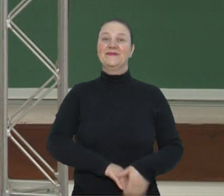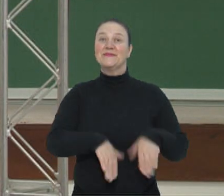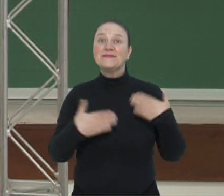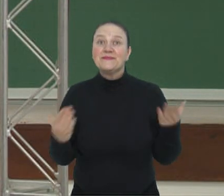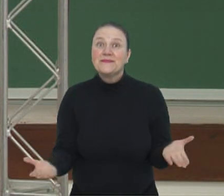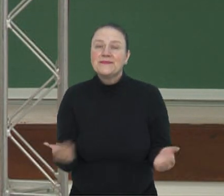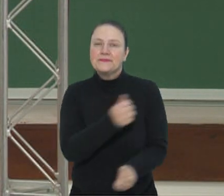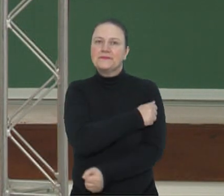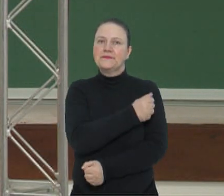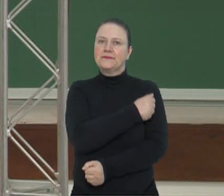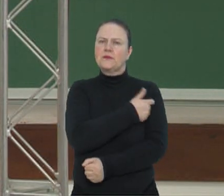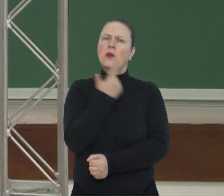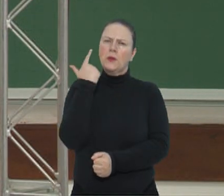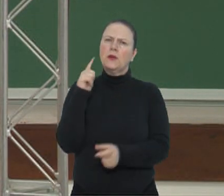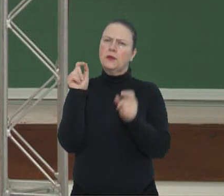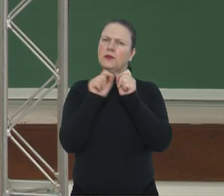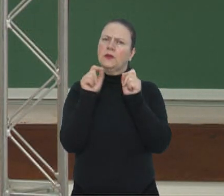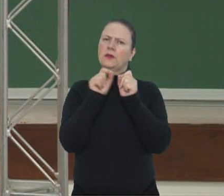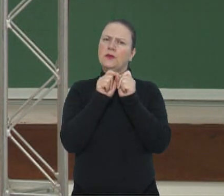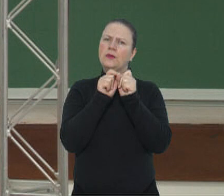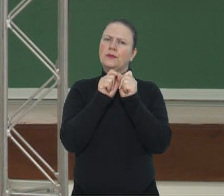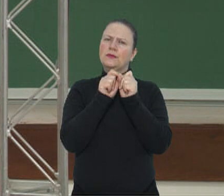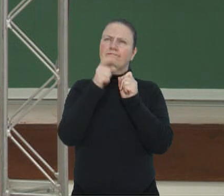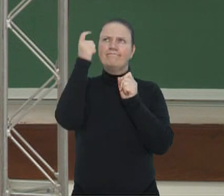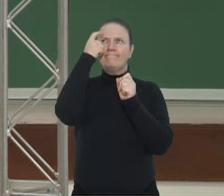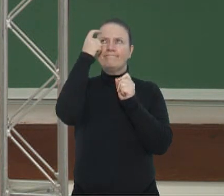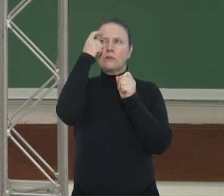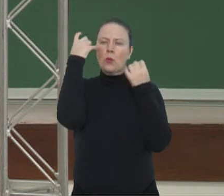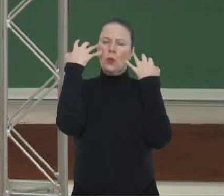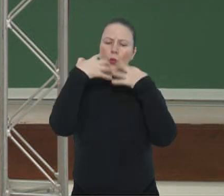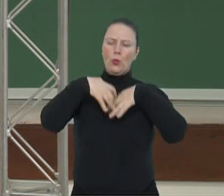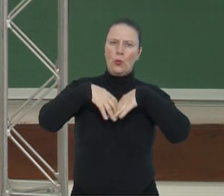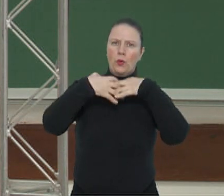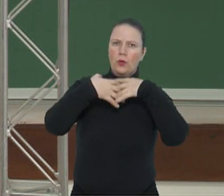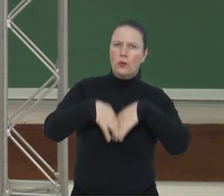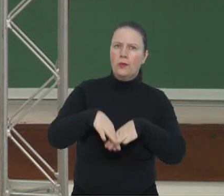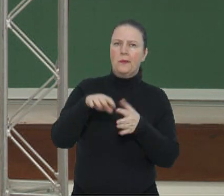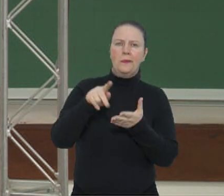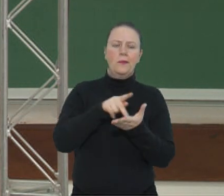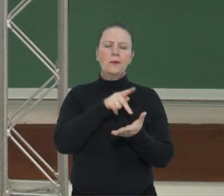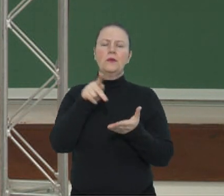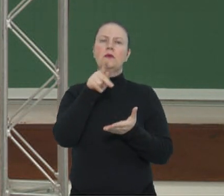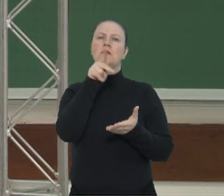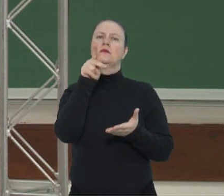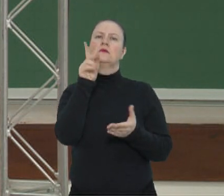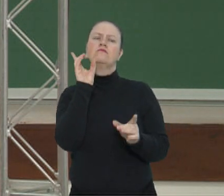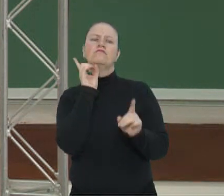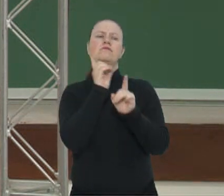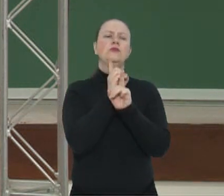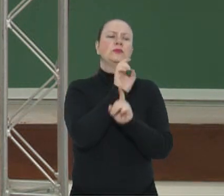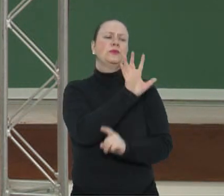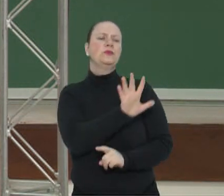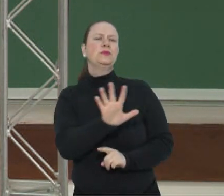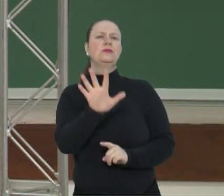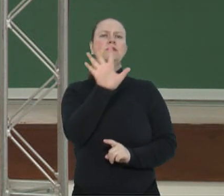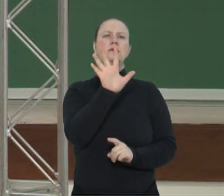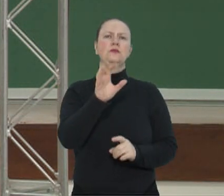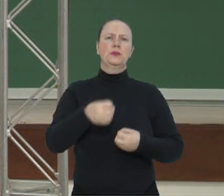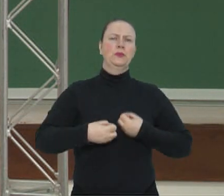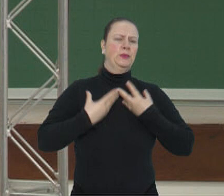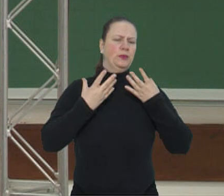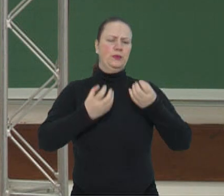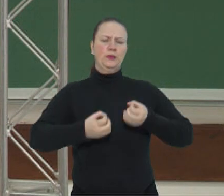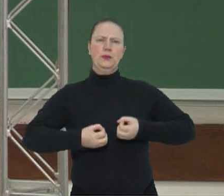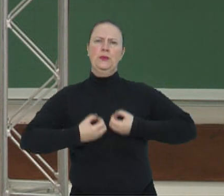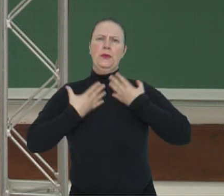E aí, pessoal? Conseguiram fazer uma reflexão poética? Conseguiram encontrar o sentido figurado nas expressões,